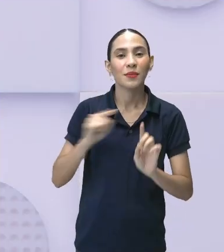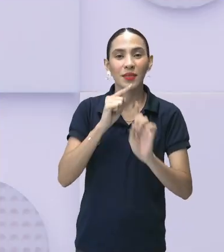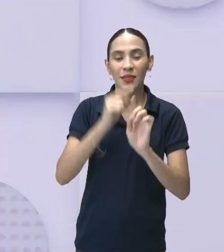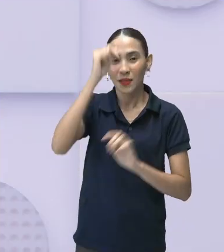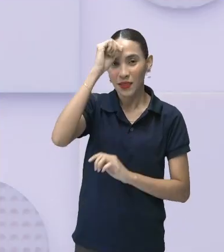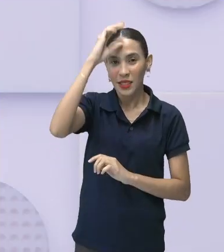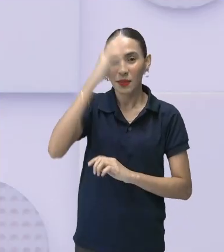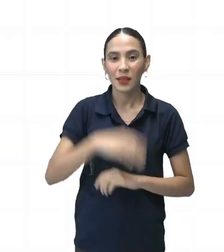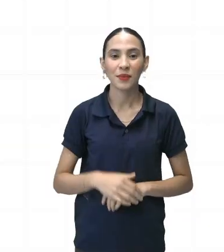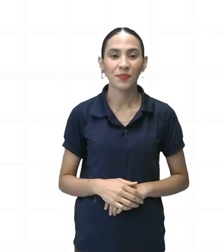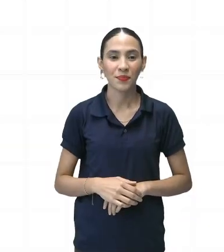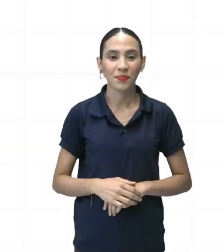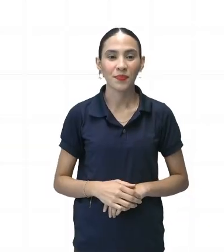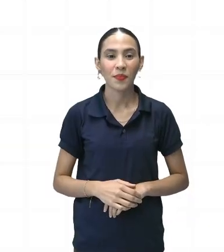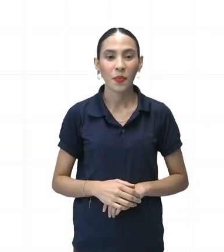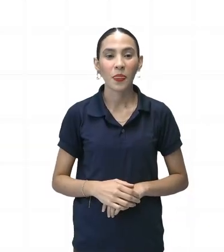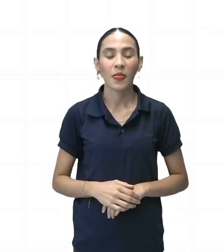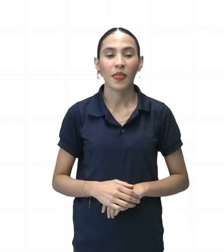de conhecimento.